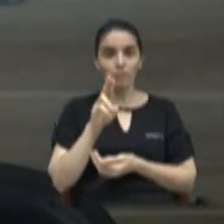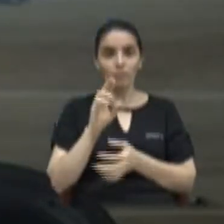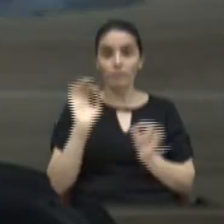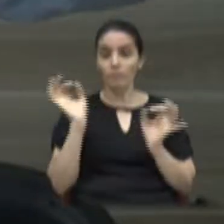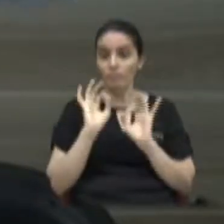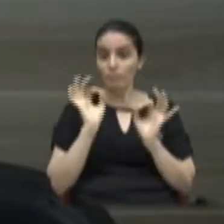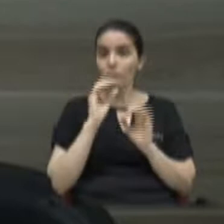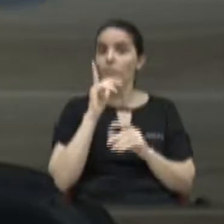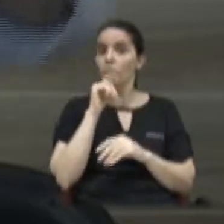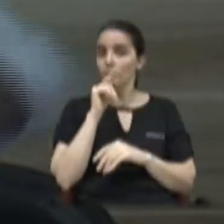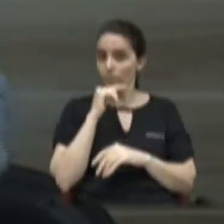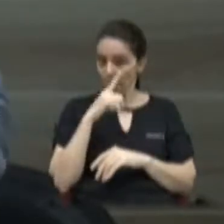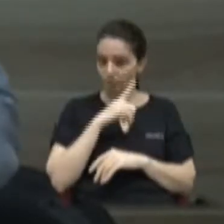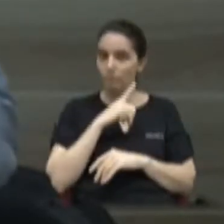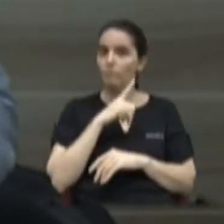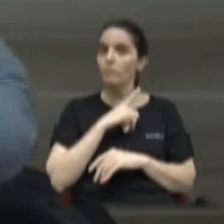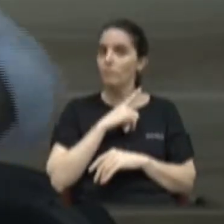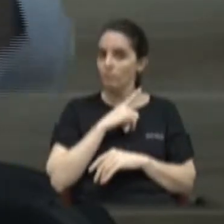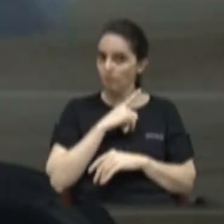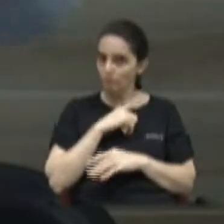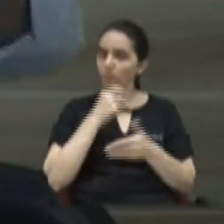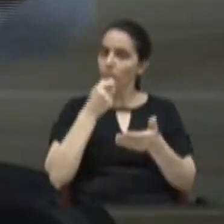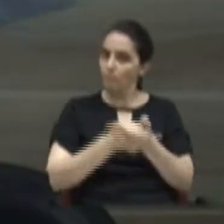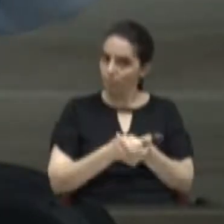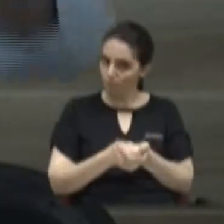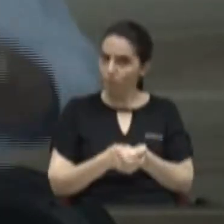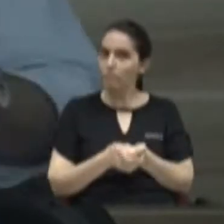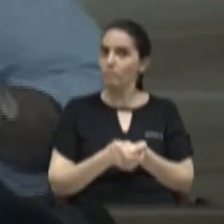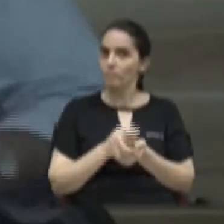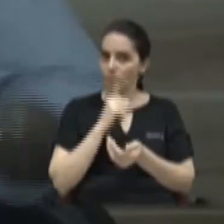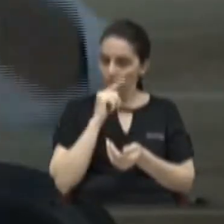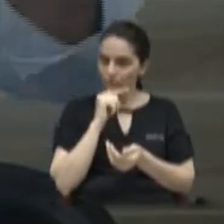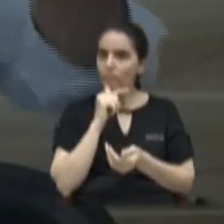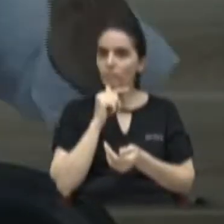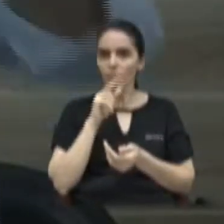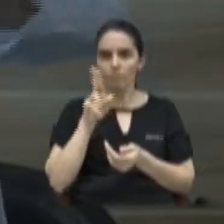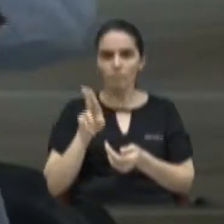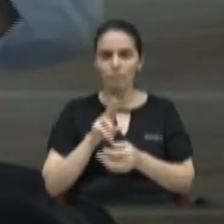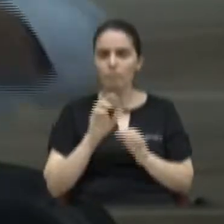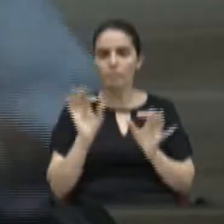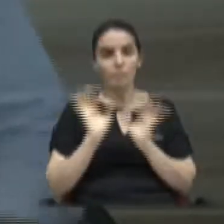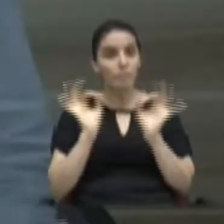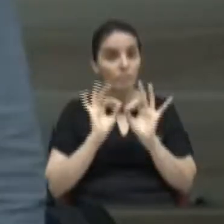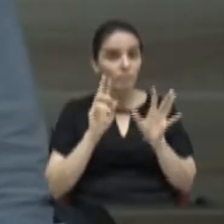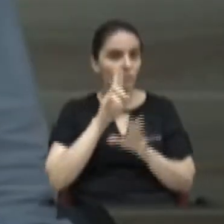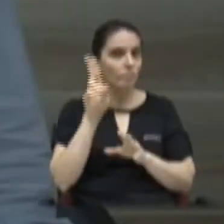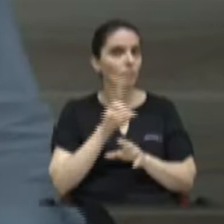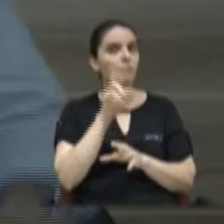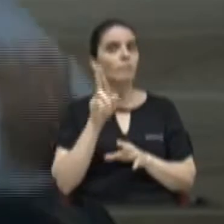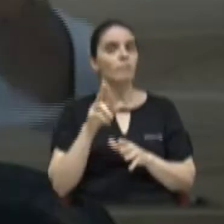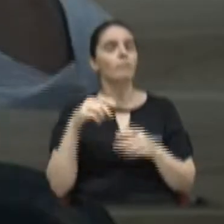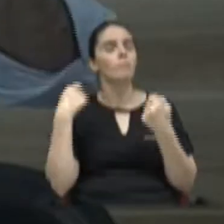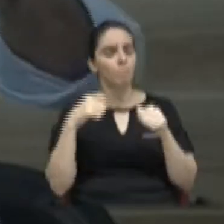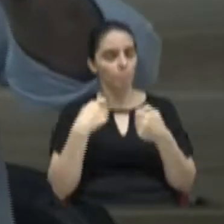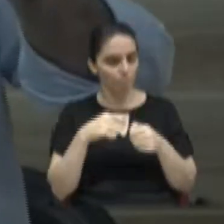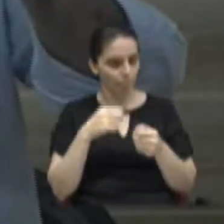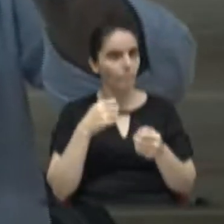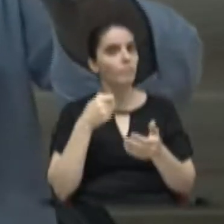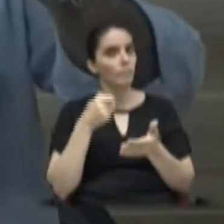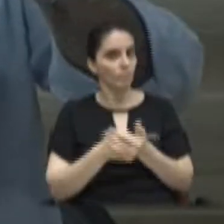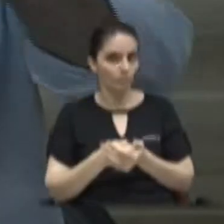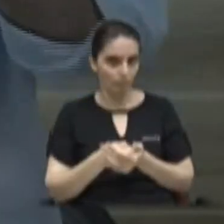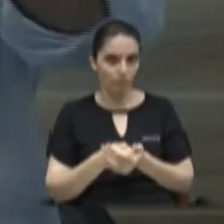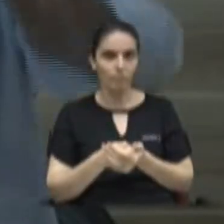é cobrado o mínimo seu. Você vai ser obrigado a pagar o mínimo da água e do esgoto. E a gente sabe que